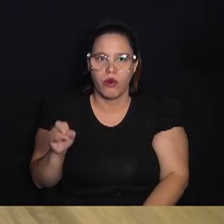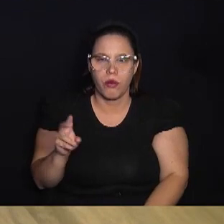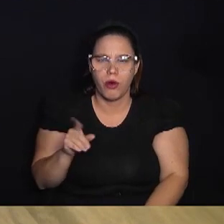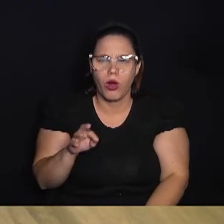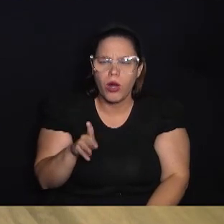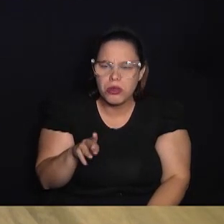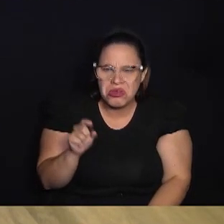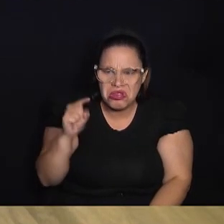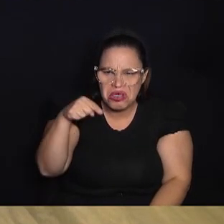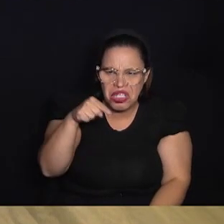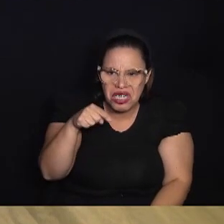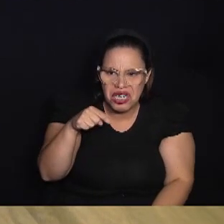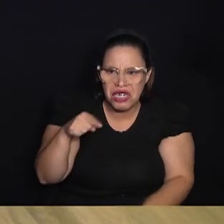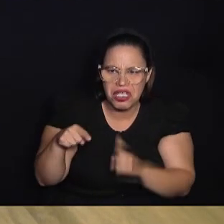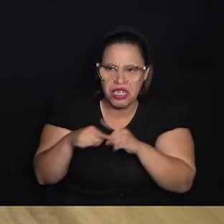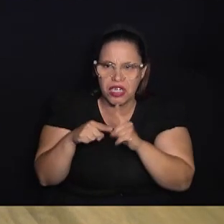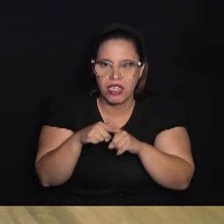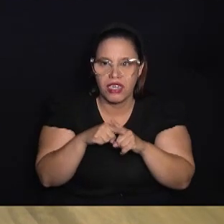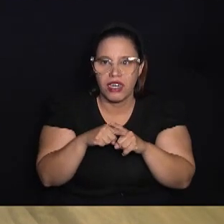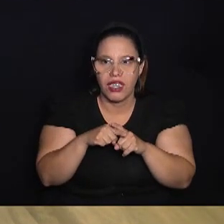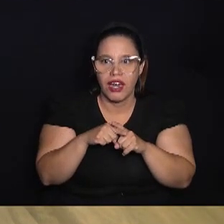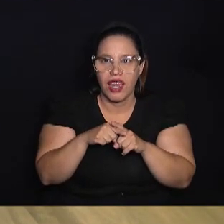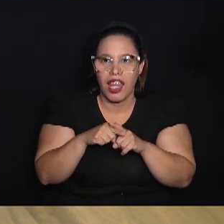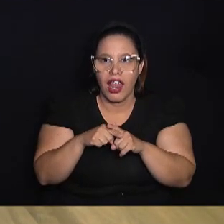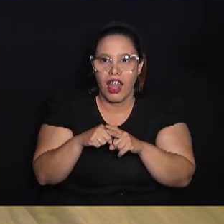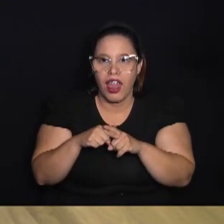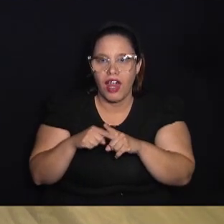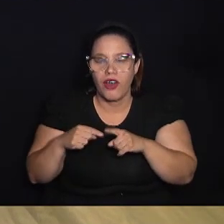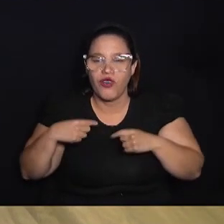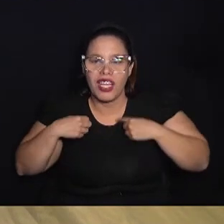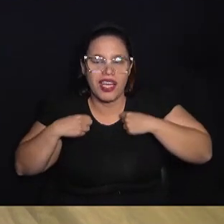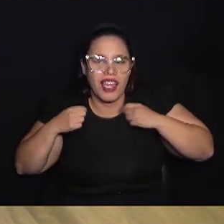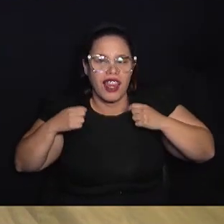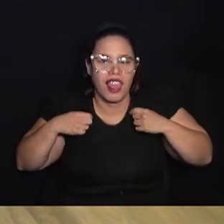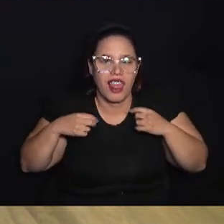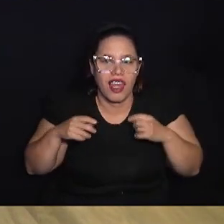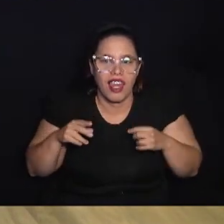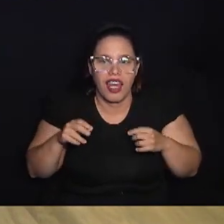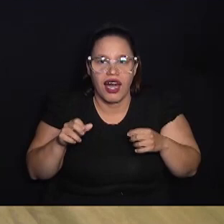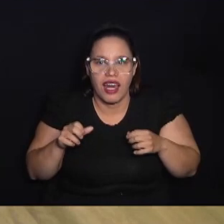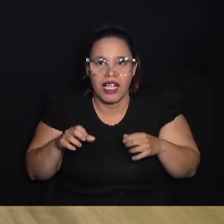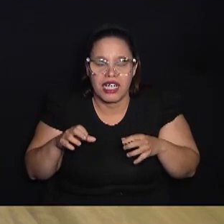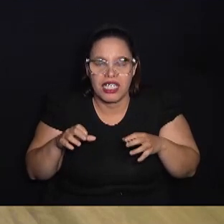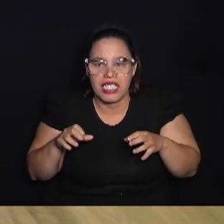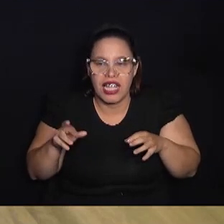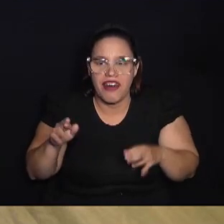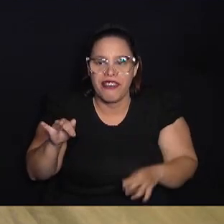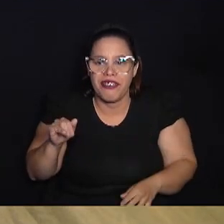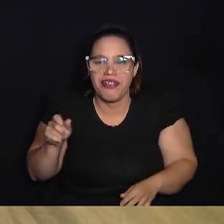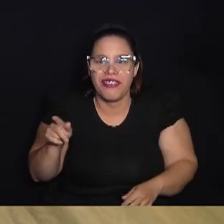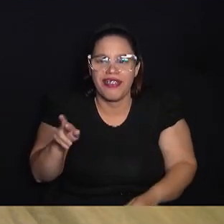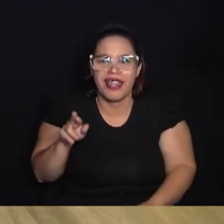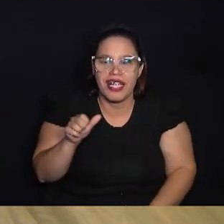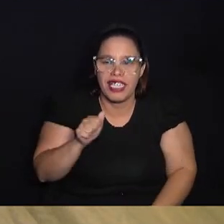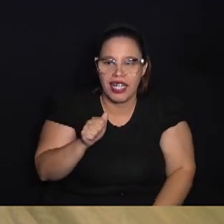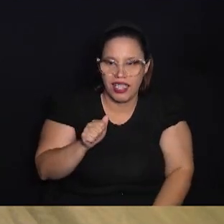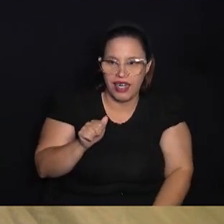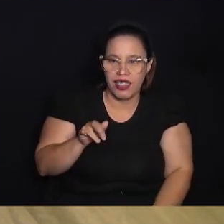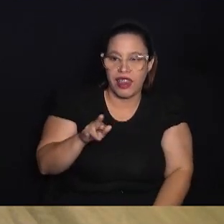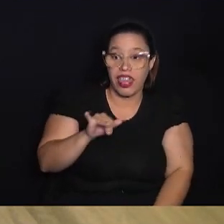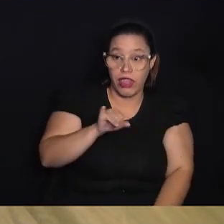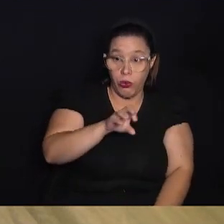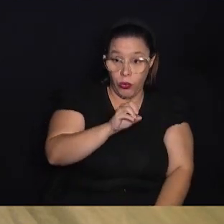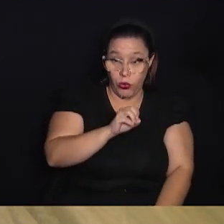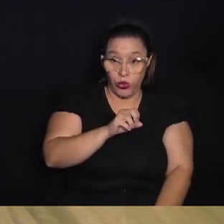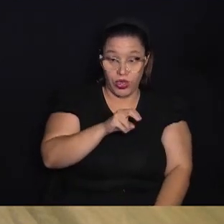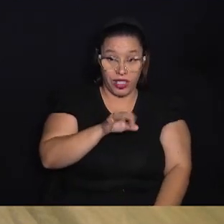Tranquilão Pô pelo amor de Deus não vai sair nenhum ninguém vestido de lobisomem a caveirinha do Silvio Santos do Iolanda atrás não